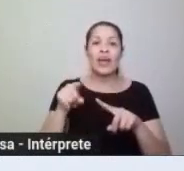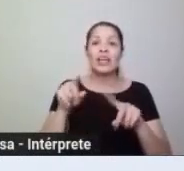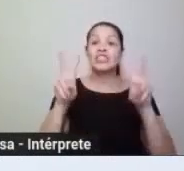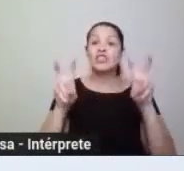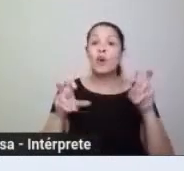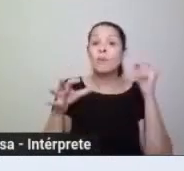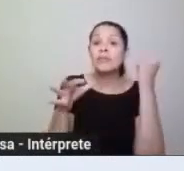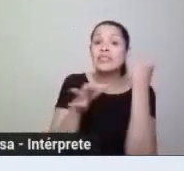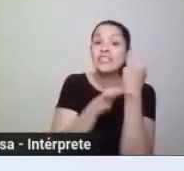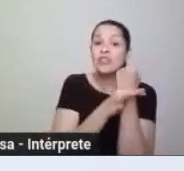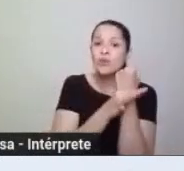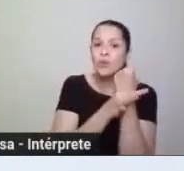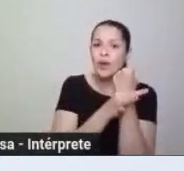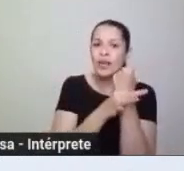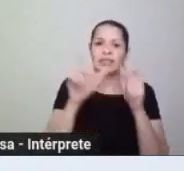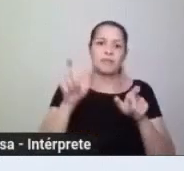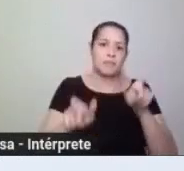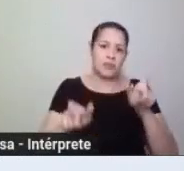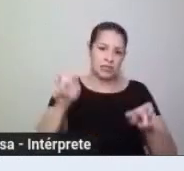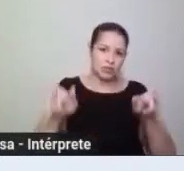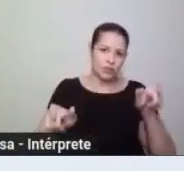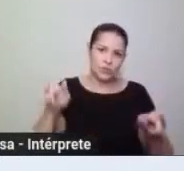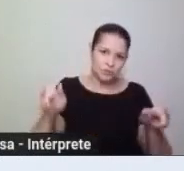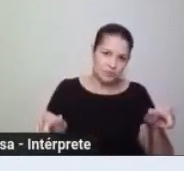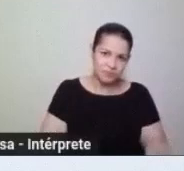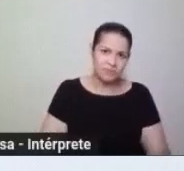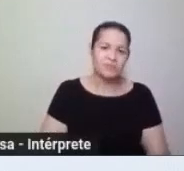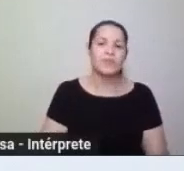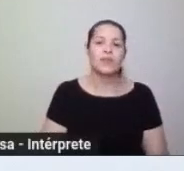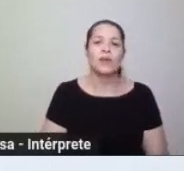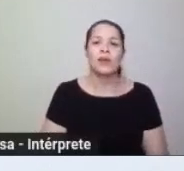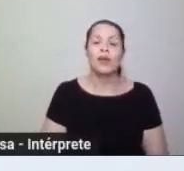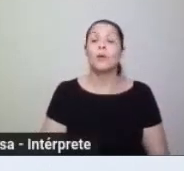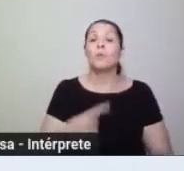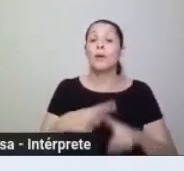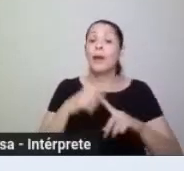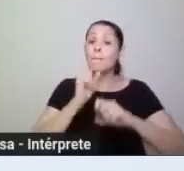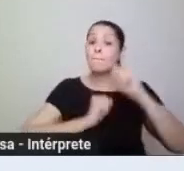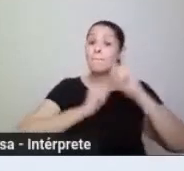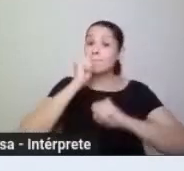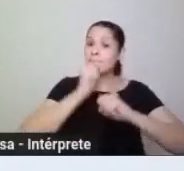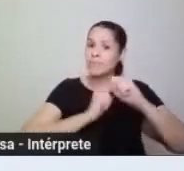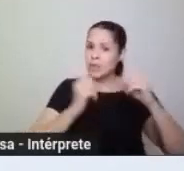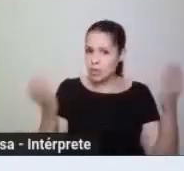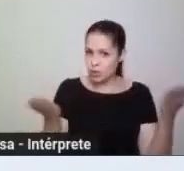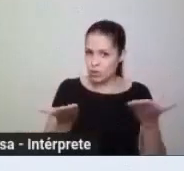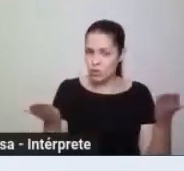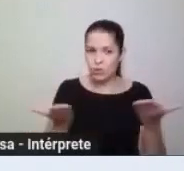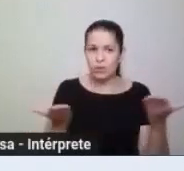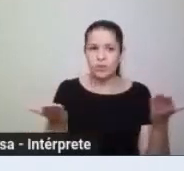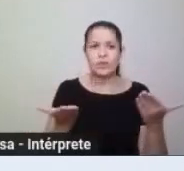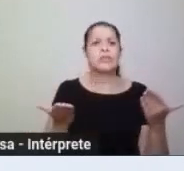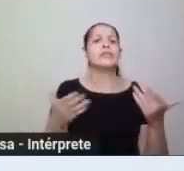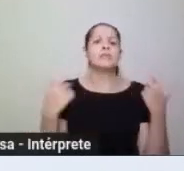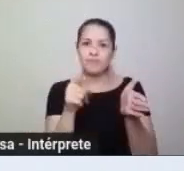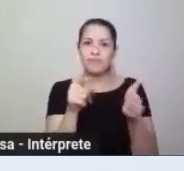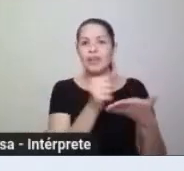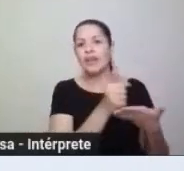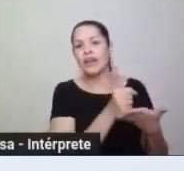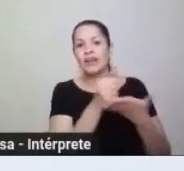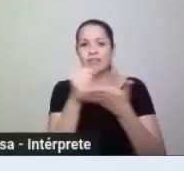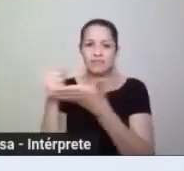segurança de pessoas, que é o que a empresa hoje tem de maior valor,